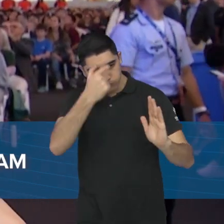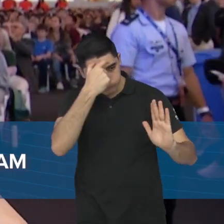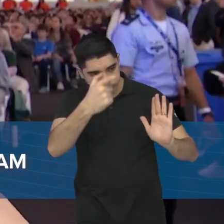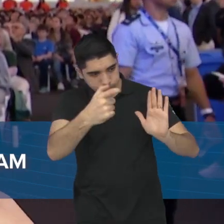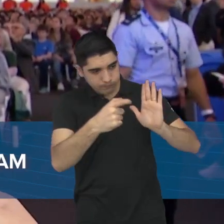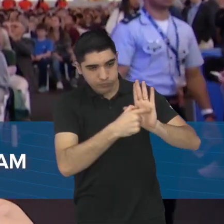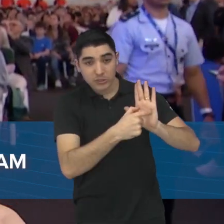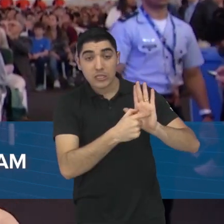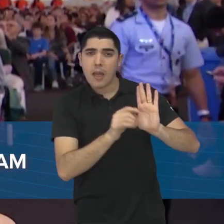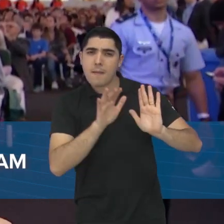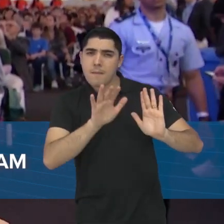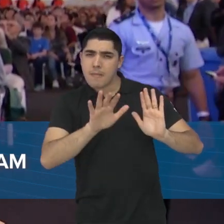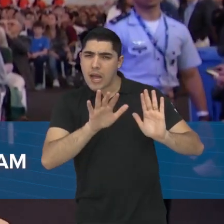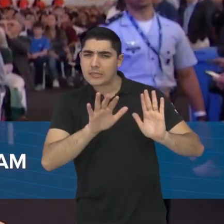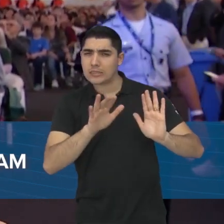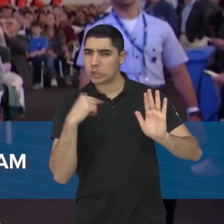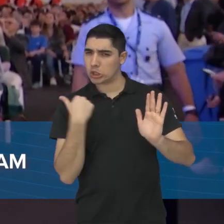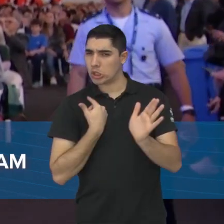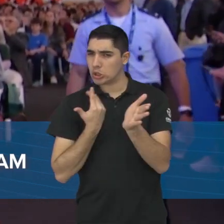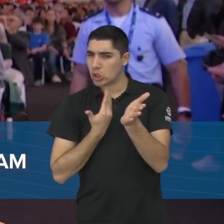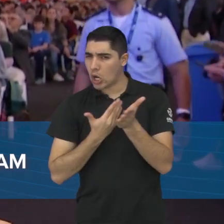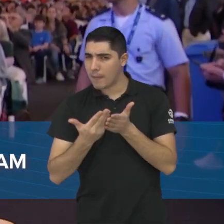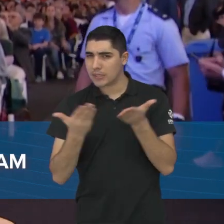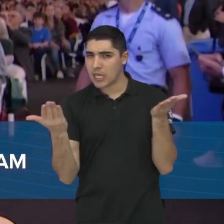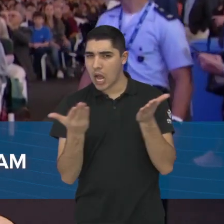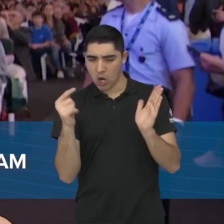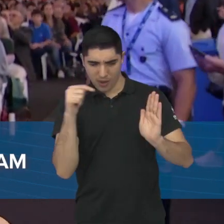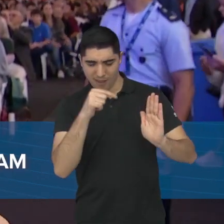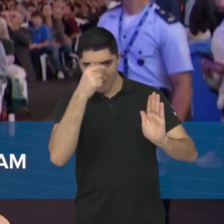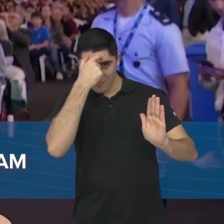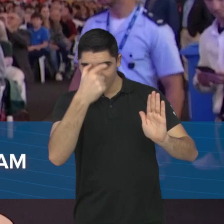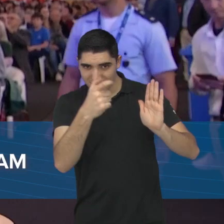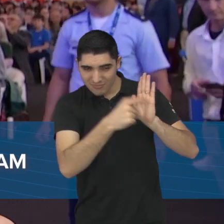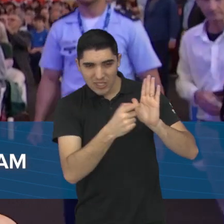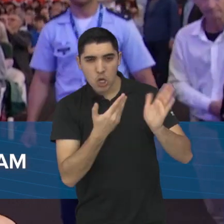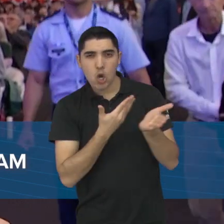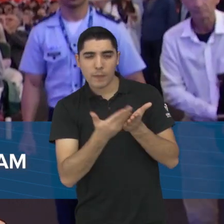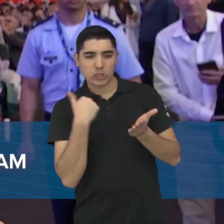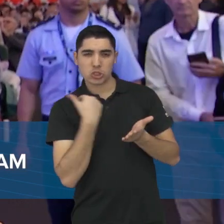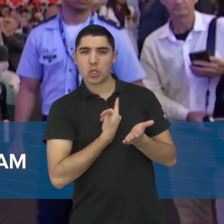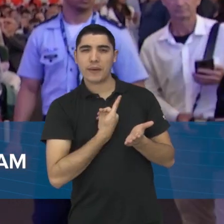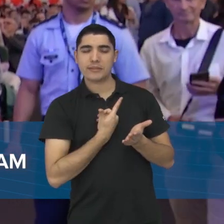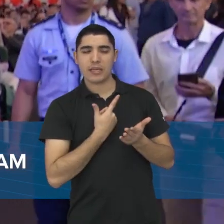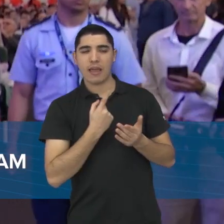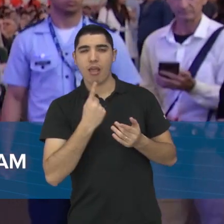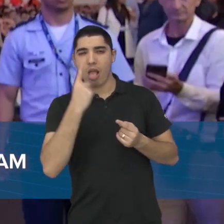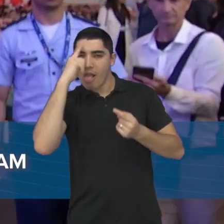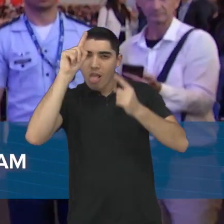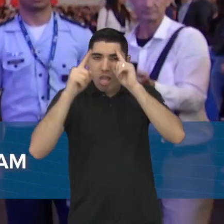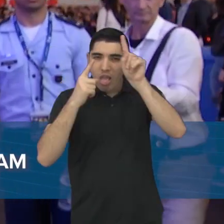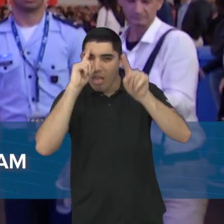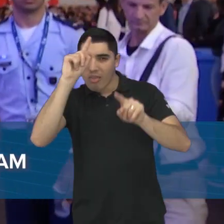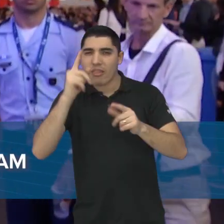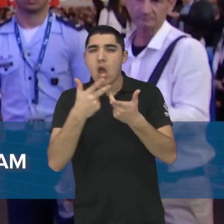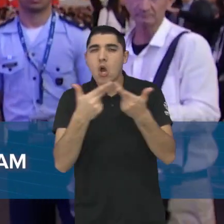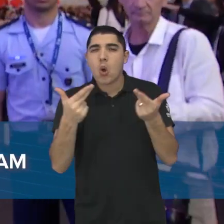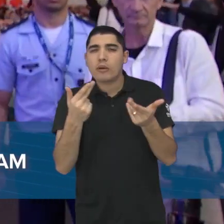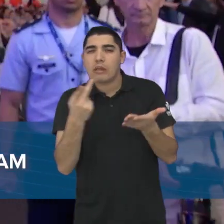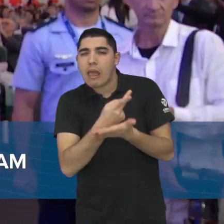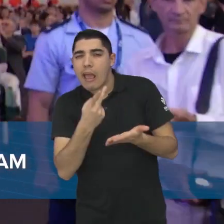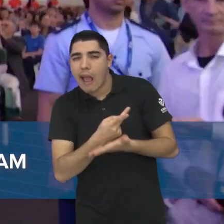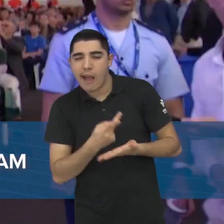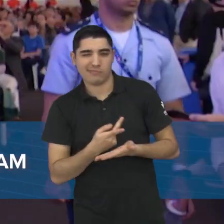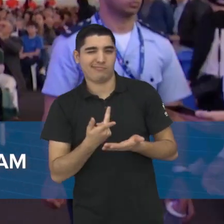é, nós estamos colocando os paradigmas para a inteligência artificial nesse momento. E nós podemos definir